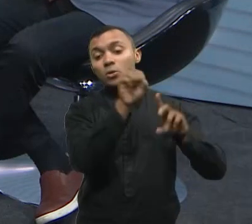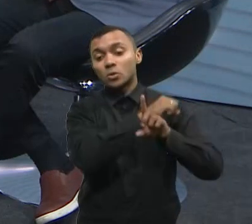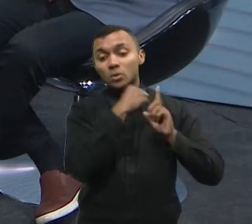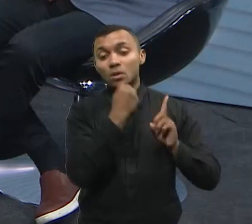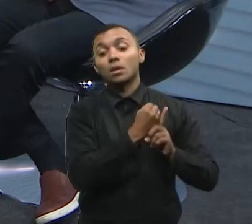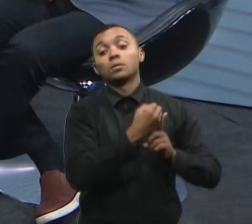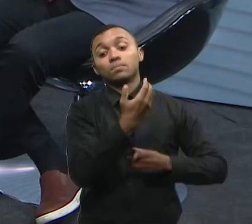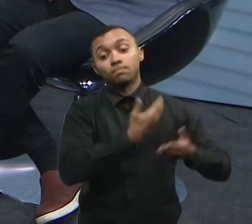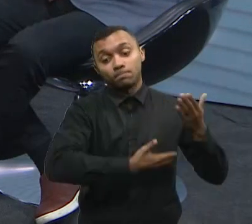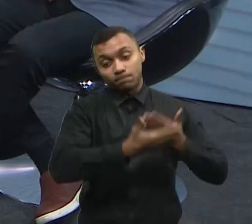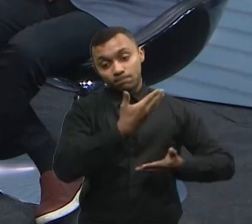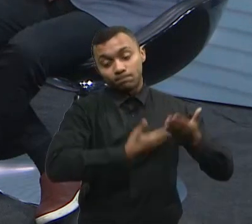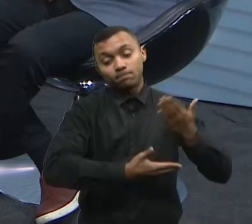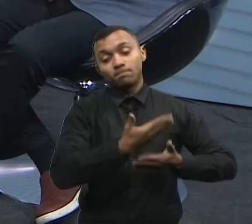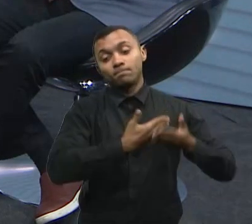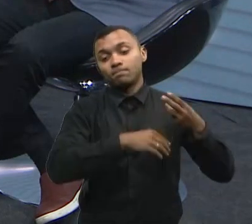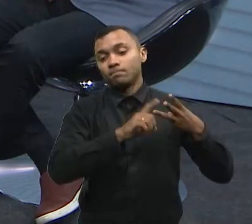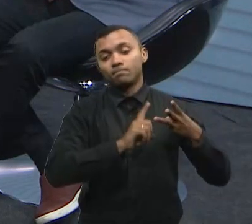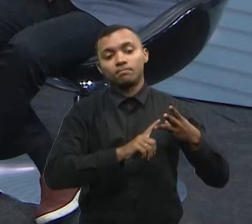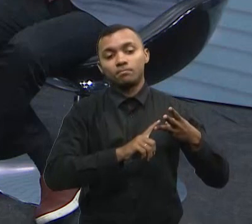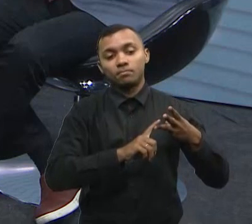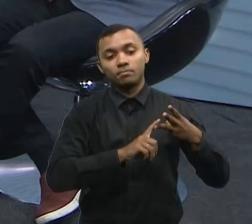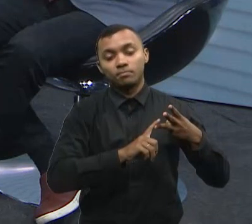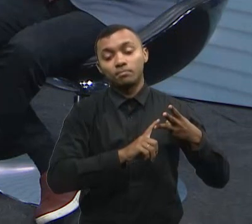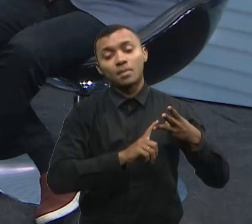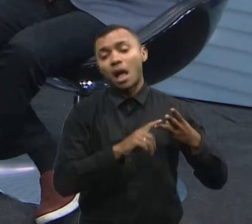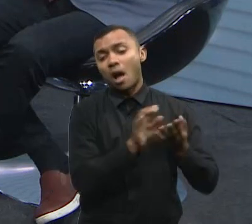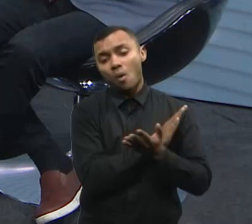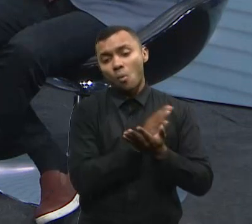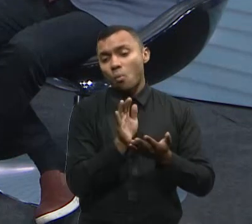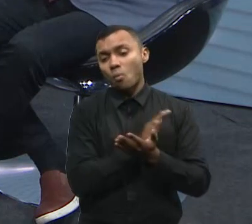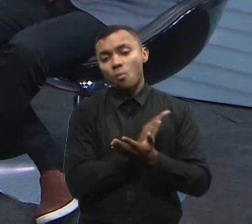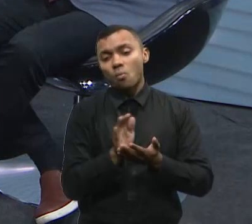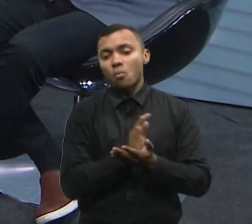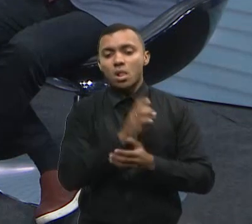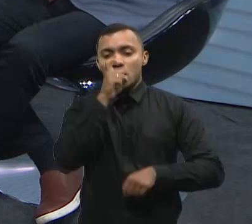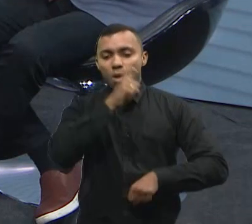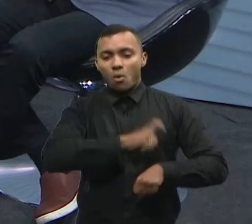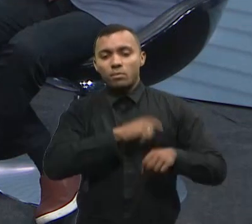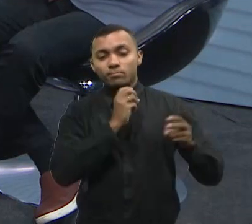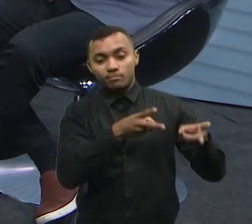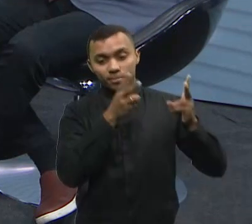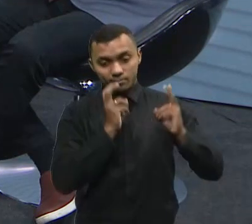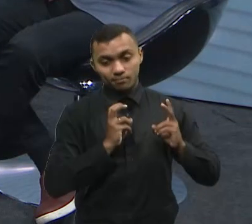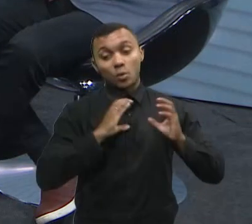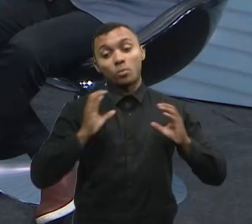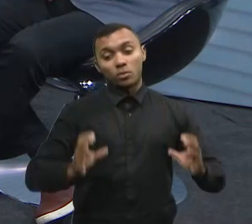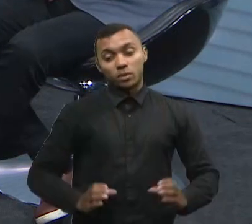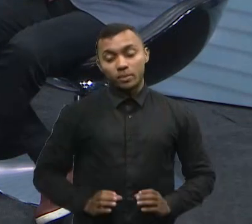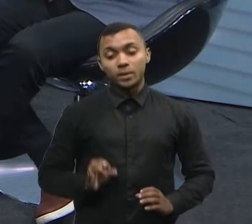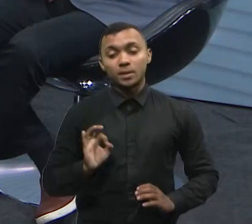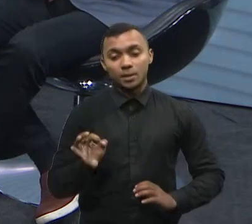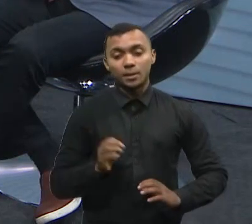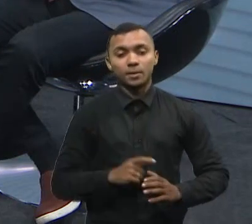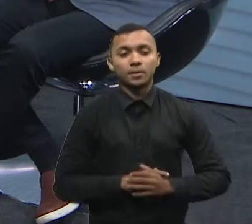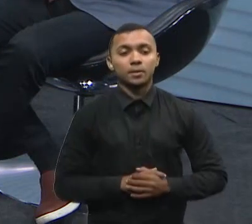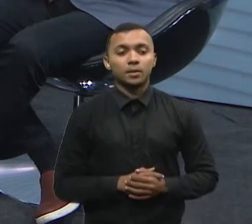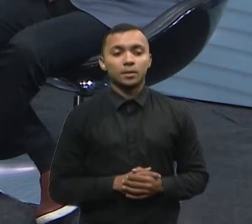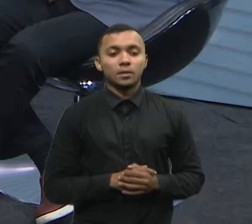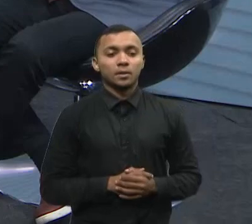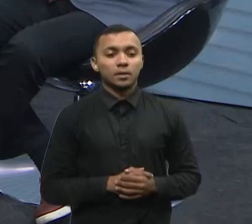é prejudicada, e a presença de alguns comportamentos. A gente pode até explicar depois, mas que são mais